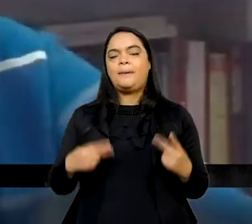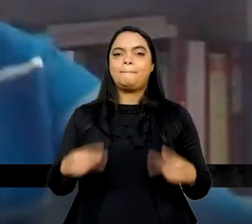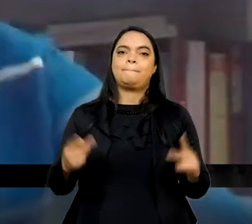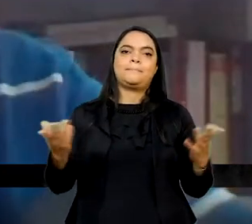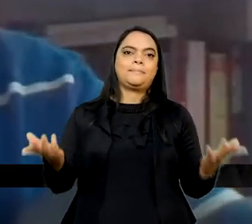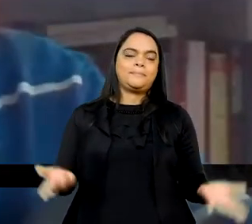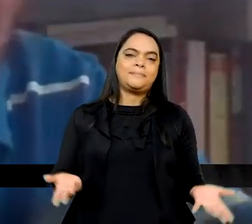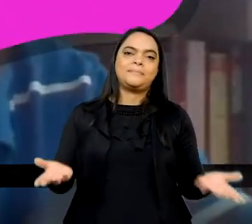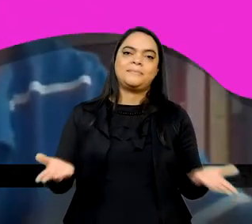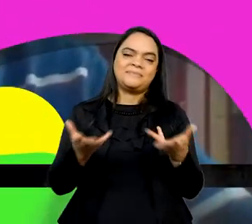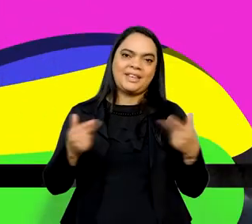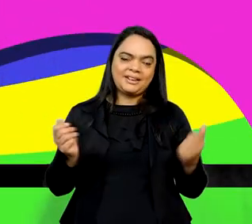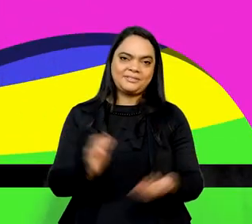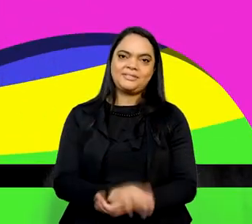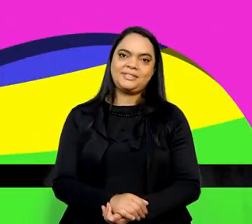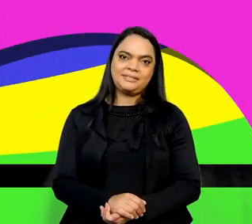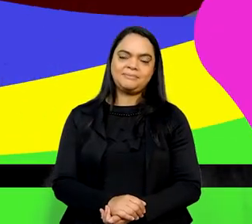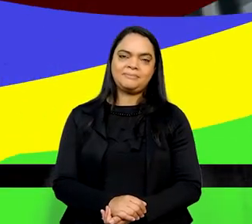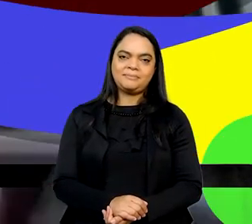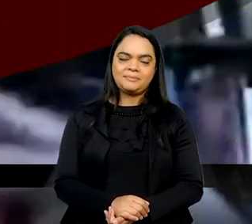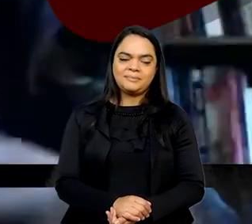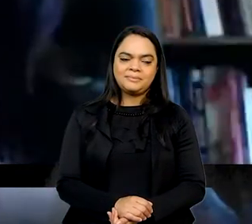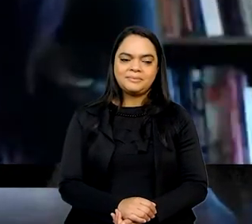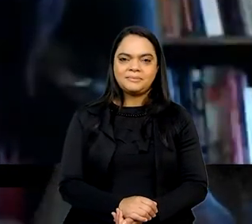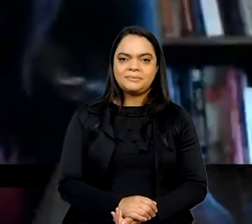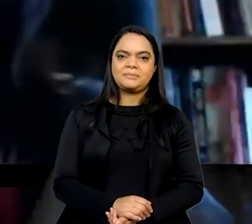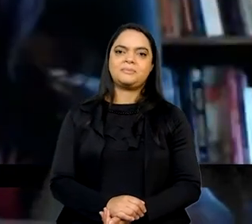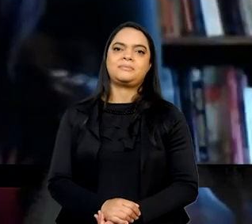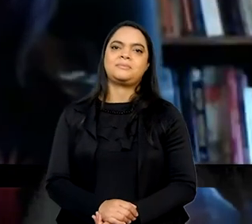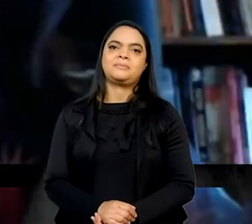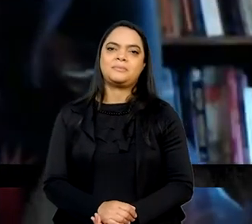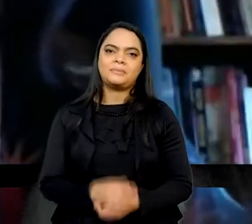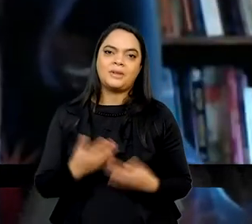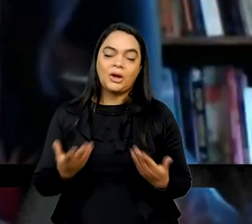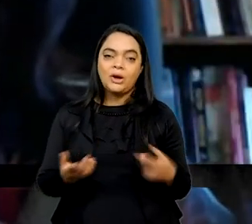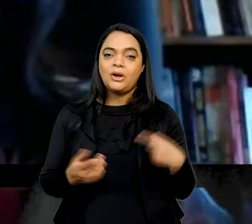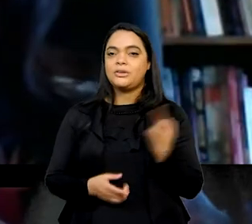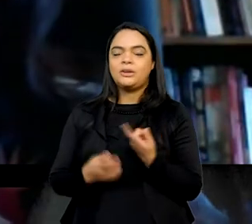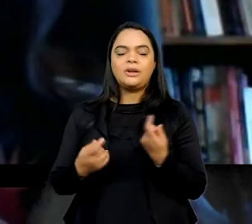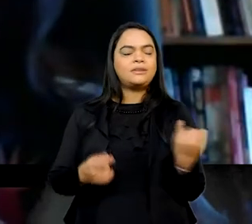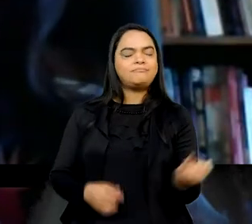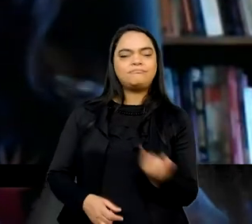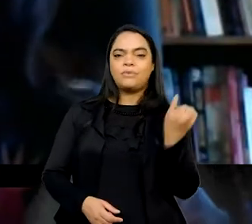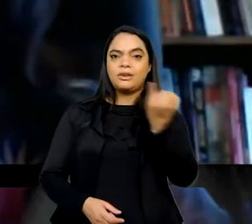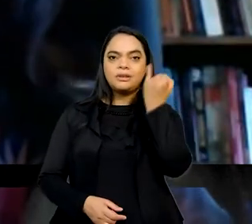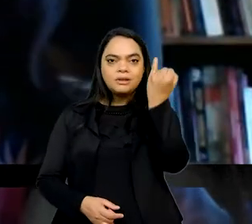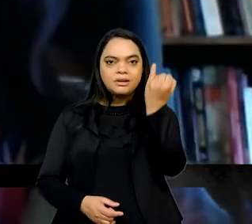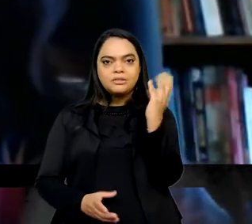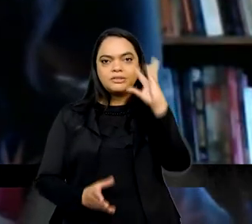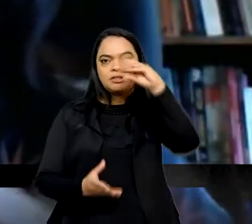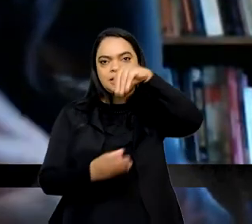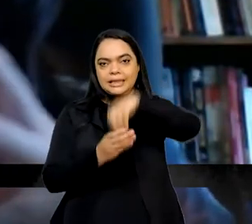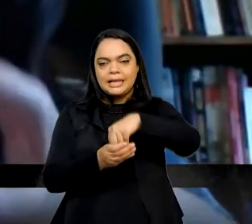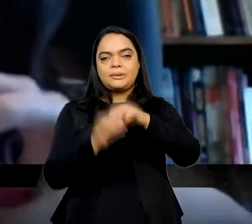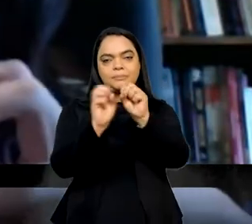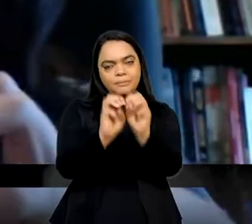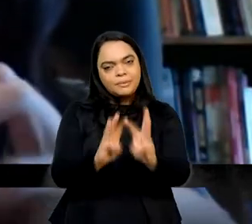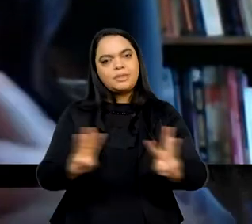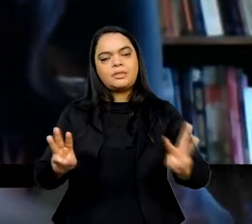essa coisa legal. Eu acho que seria incrível a gente trazer essa experiência para o portal, né?